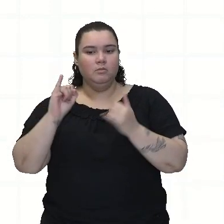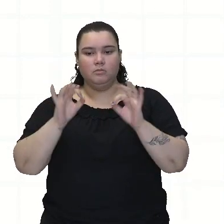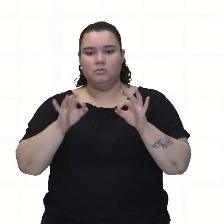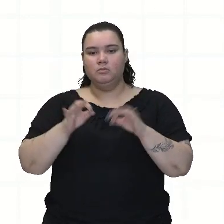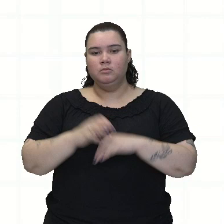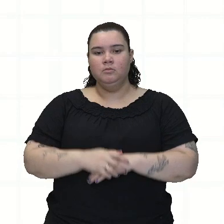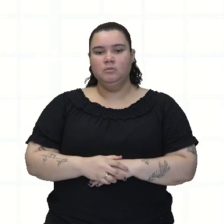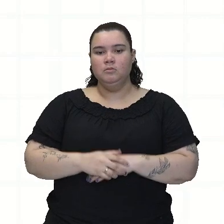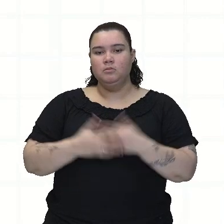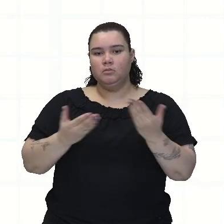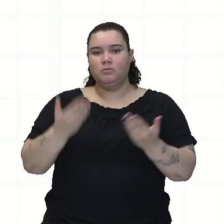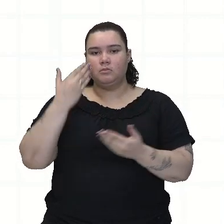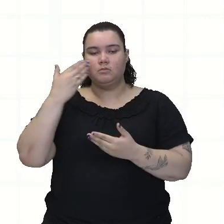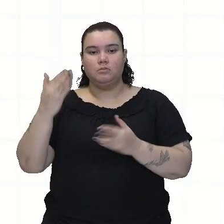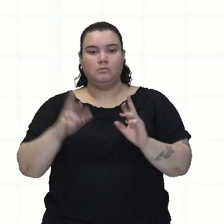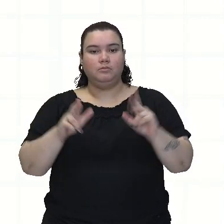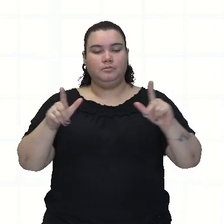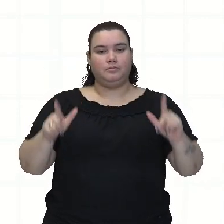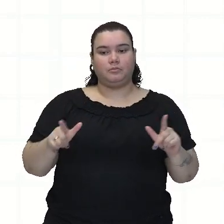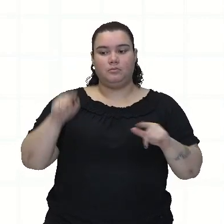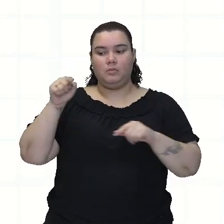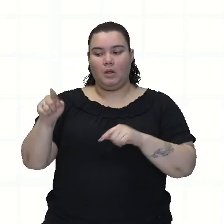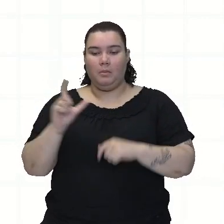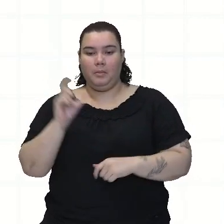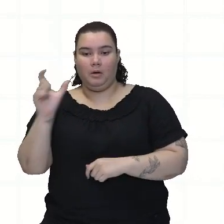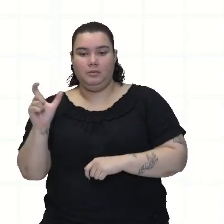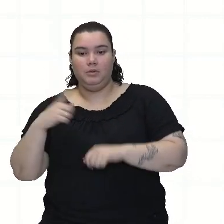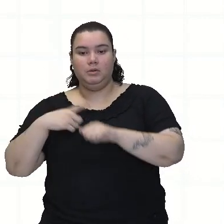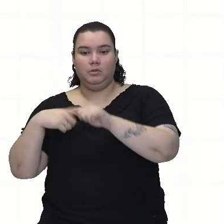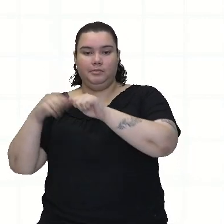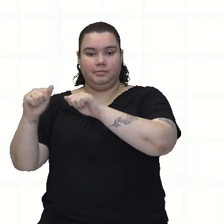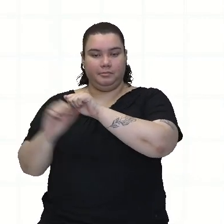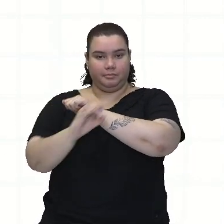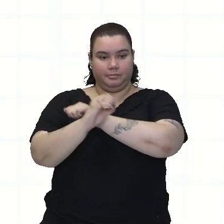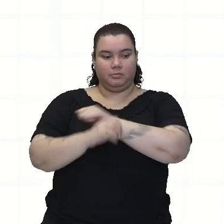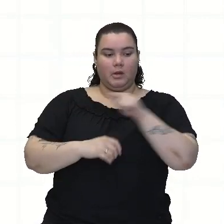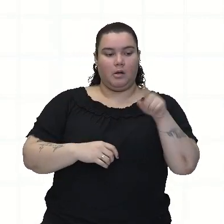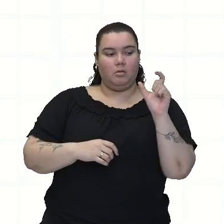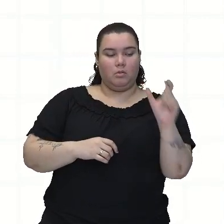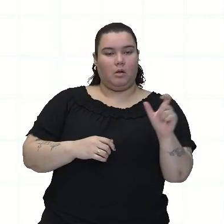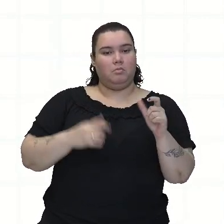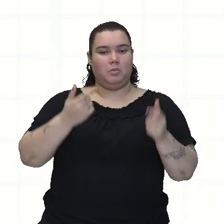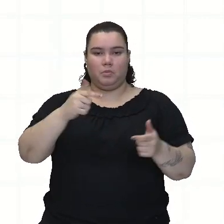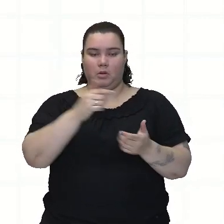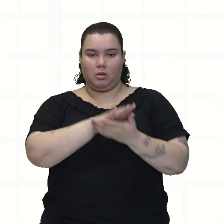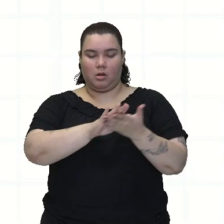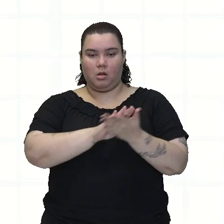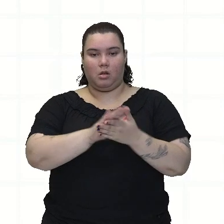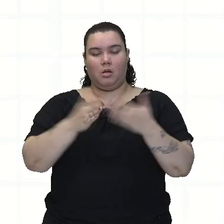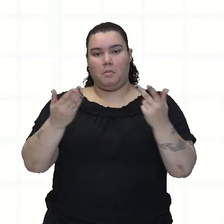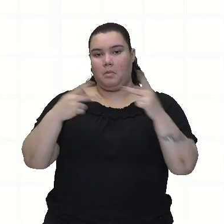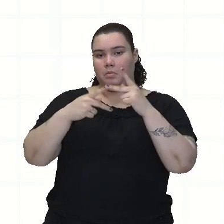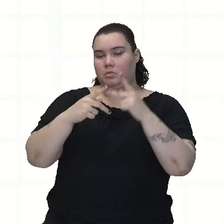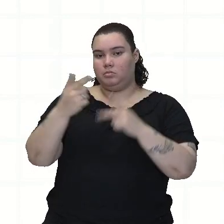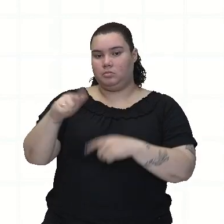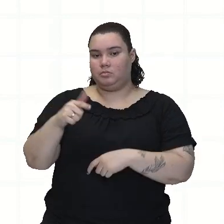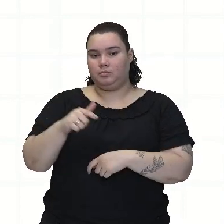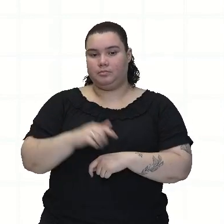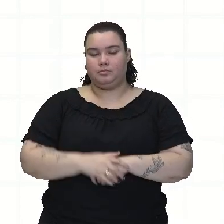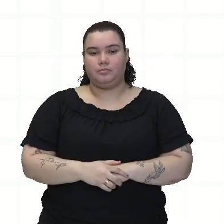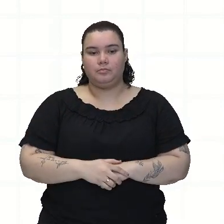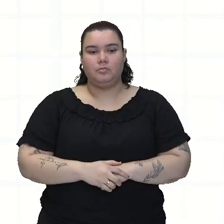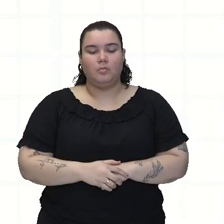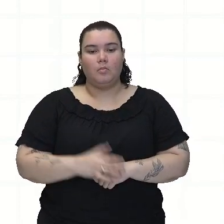não há nada entre a pergunta. Não tem preposição, é direto. Então, olha lá, implantamos árvores